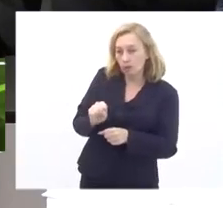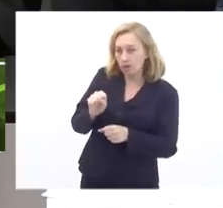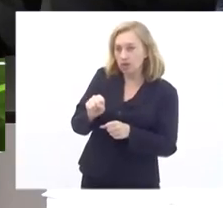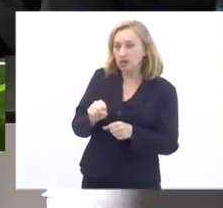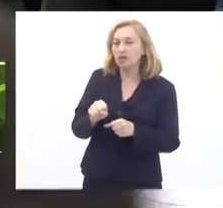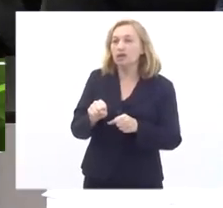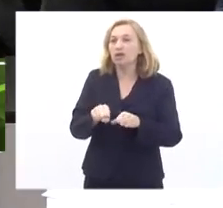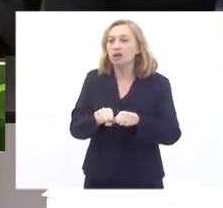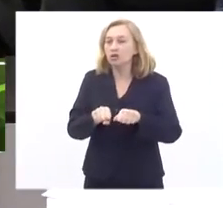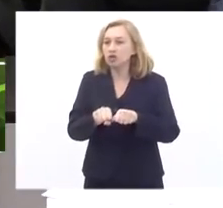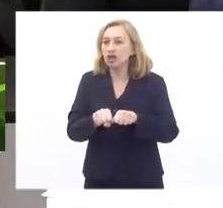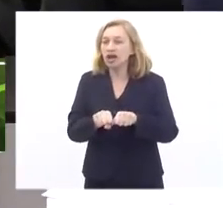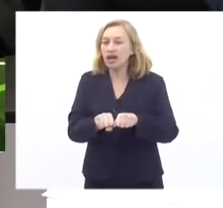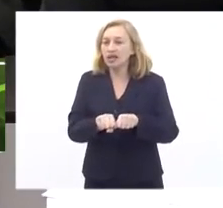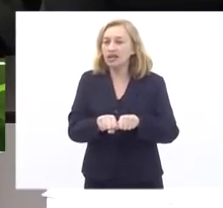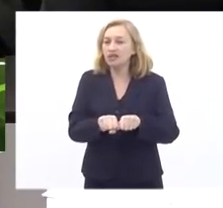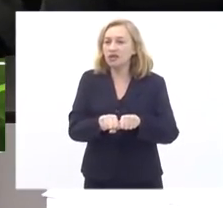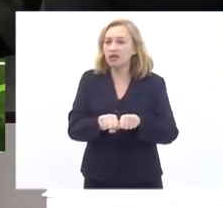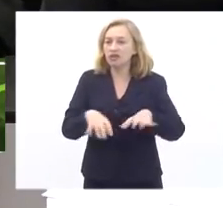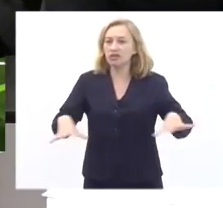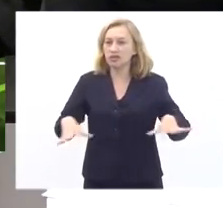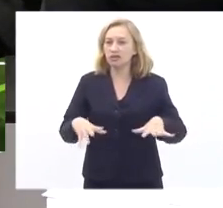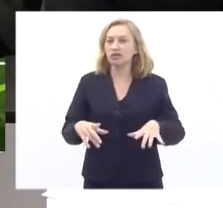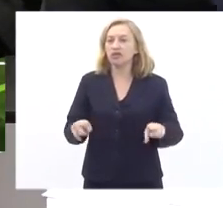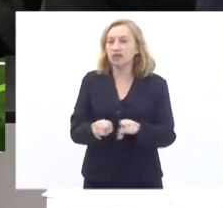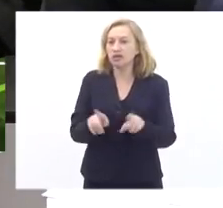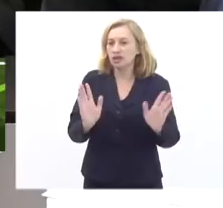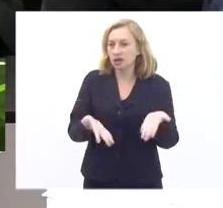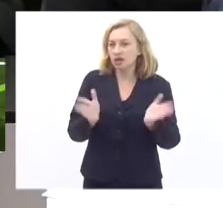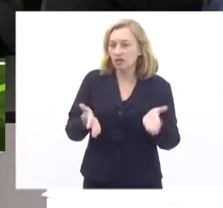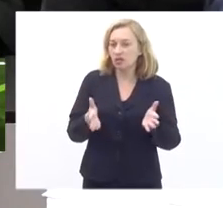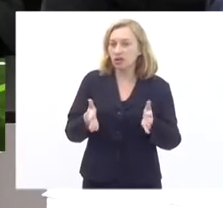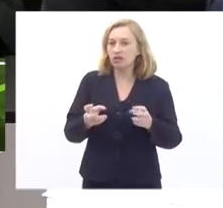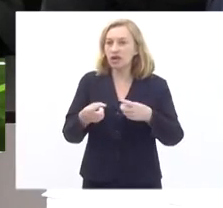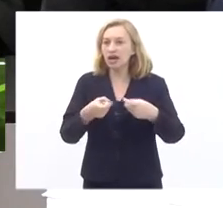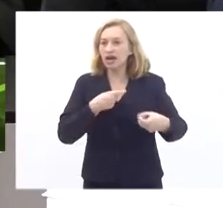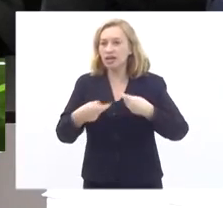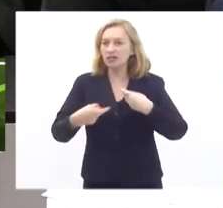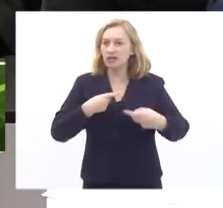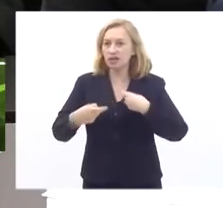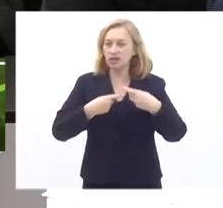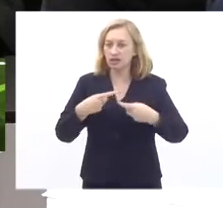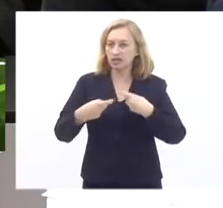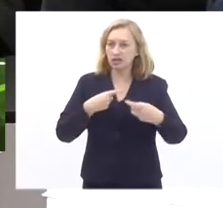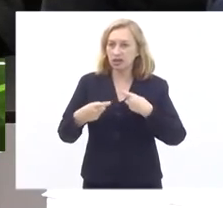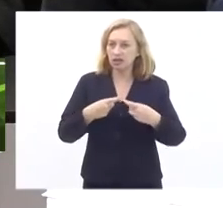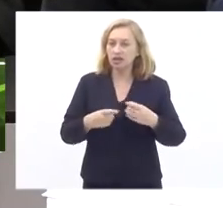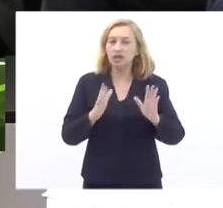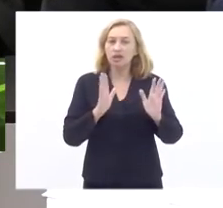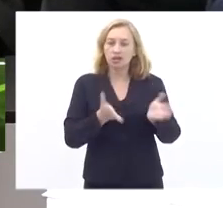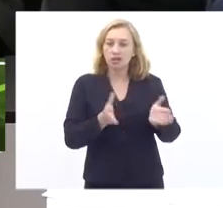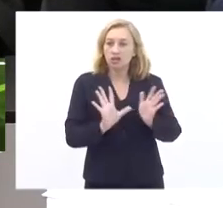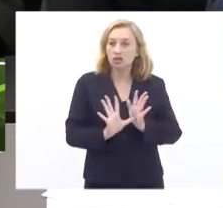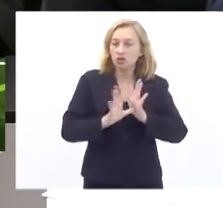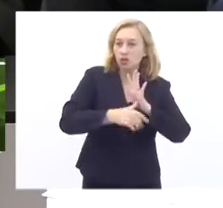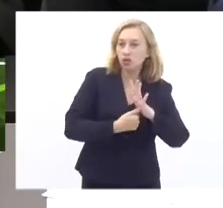guerra, da questão de furto de cabos e equipamentos. Esse furto de cabos e